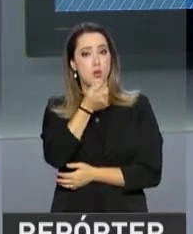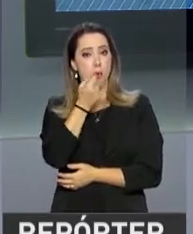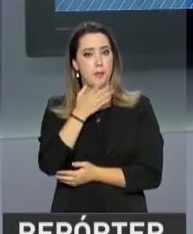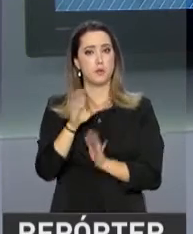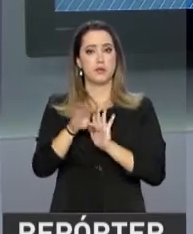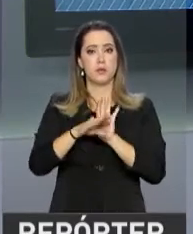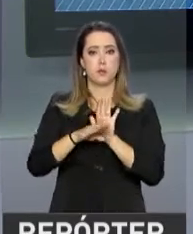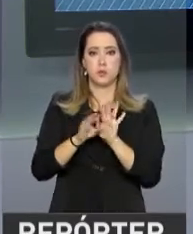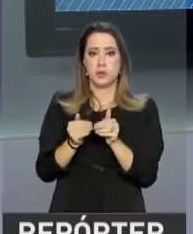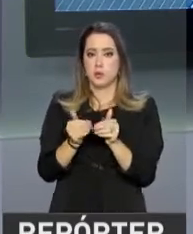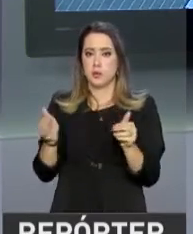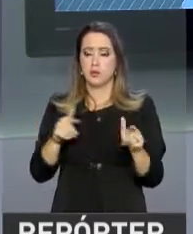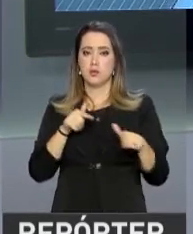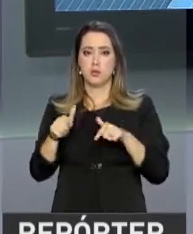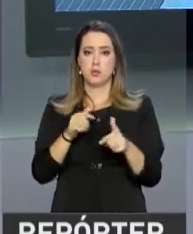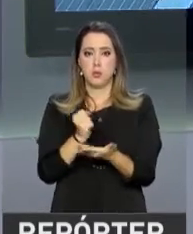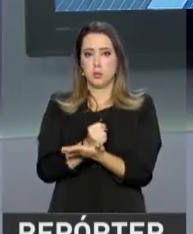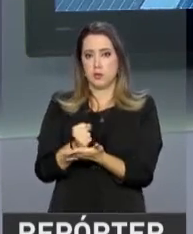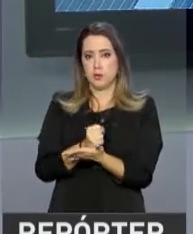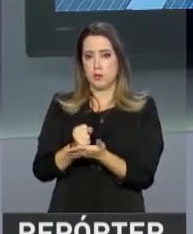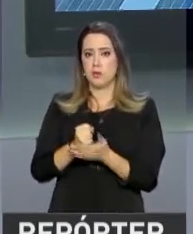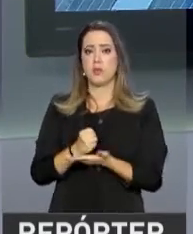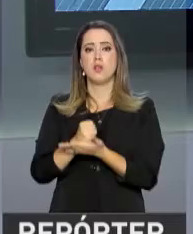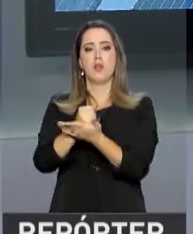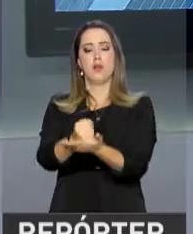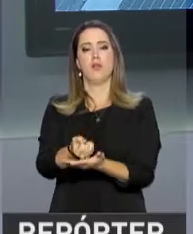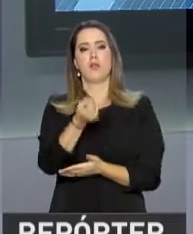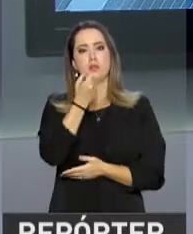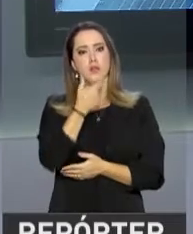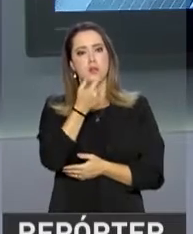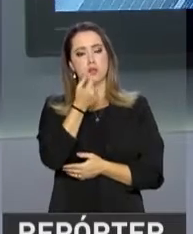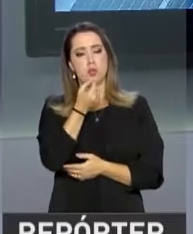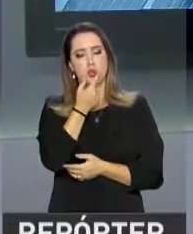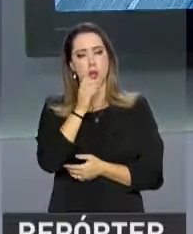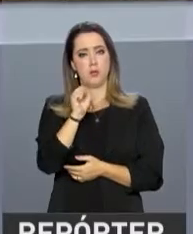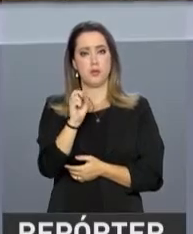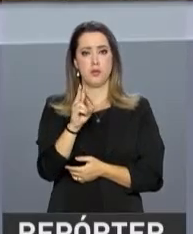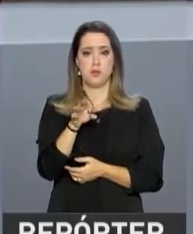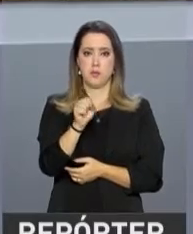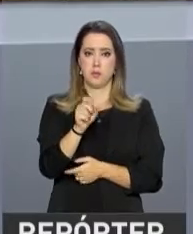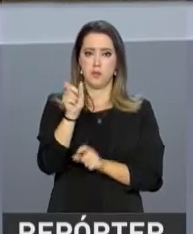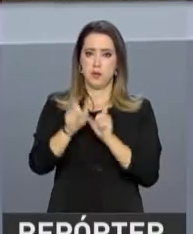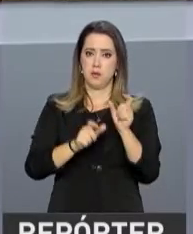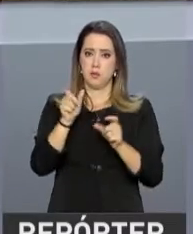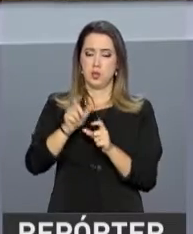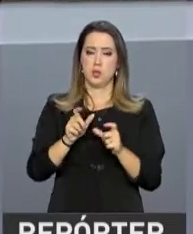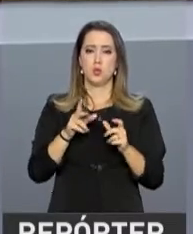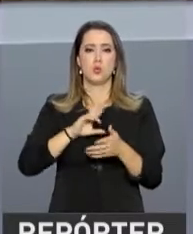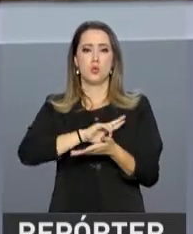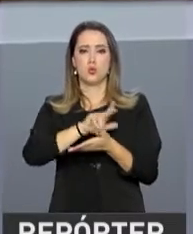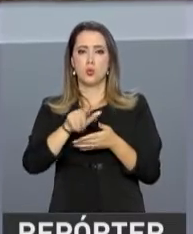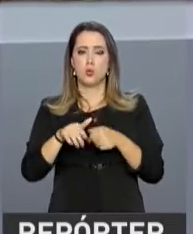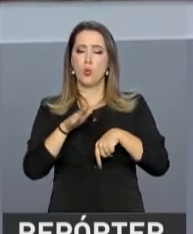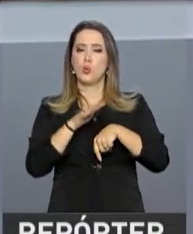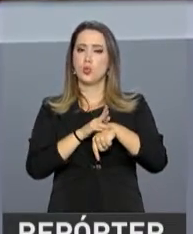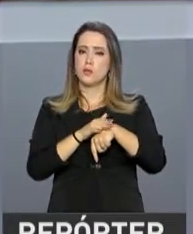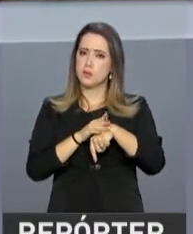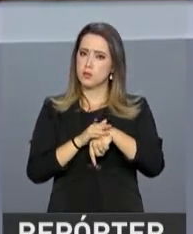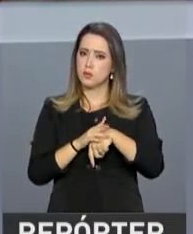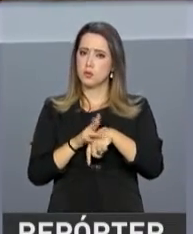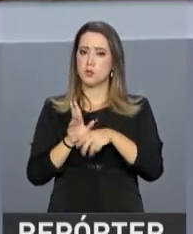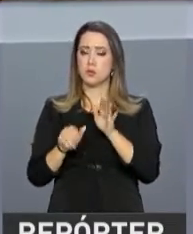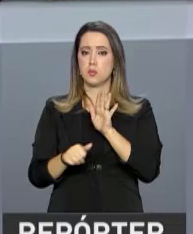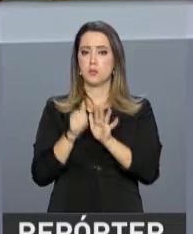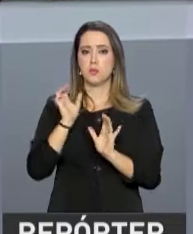o programa amplia a atuação do farmacêutico ea oferta de medicamentos no sus pacientes com hepatite artrite reumatóide